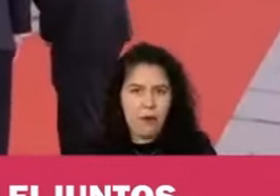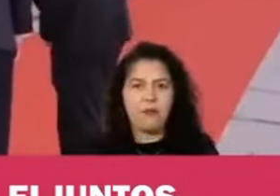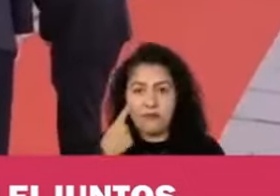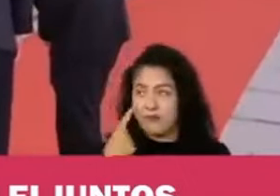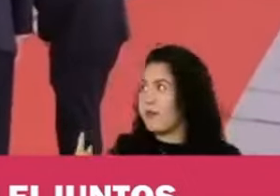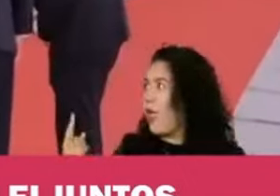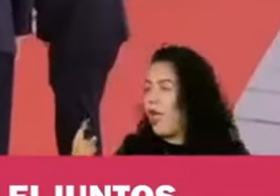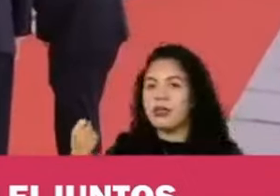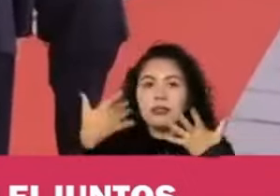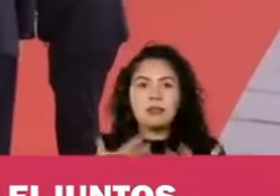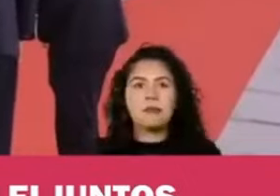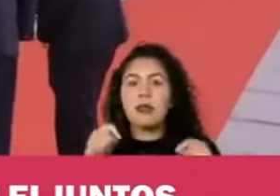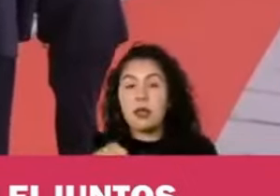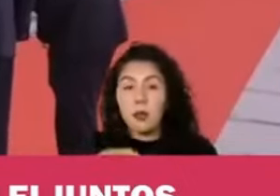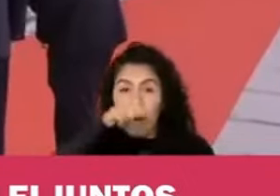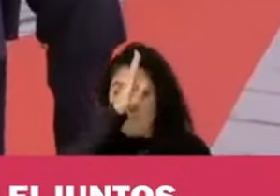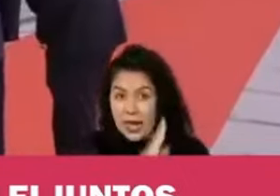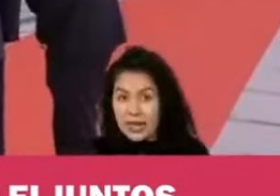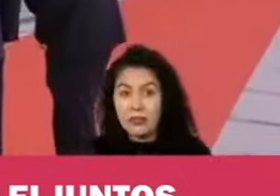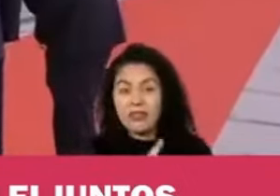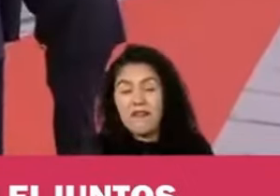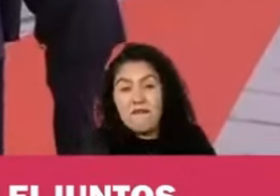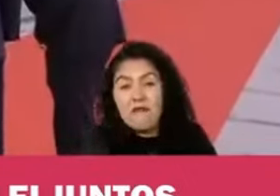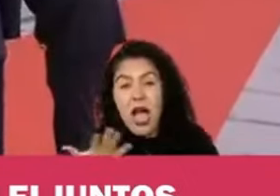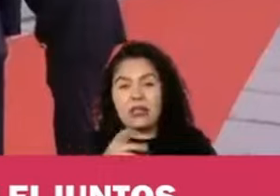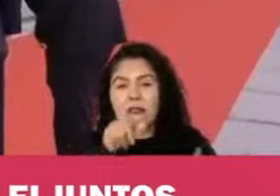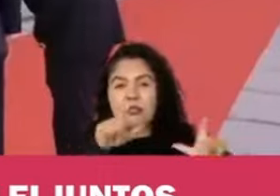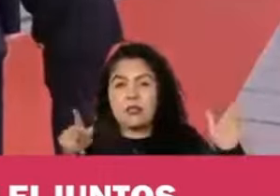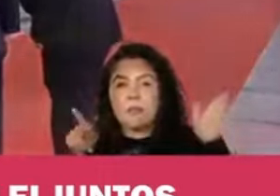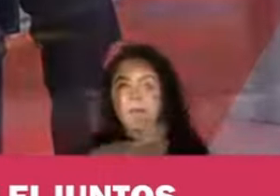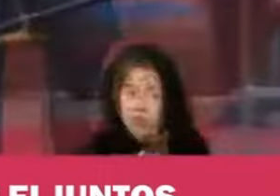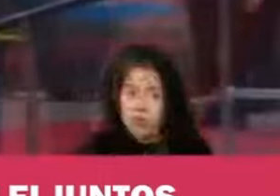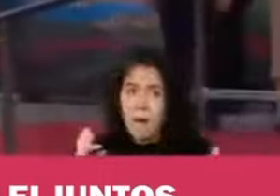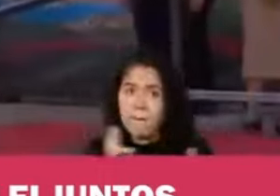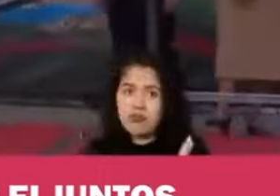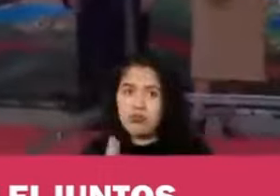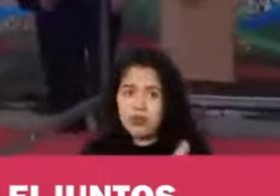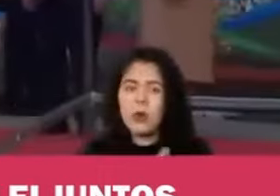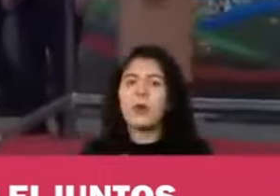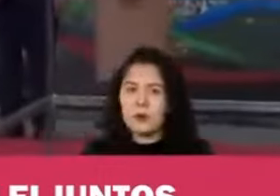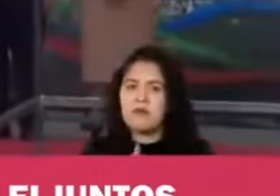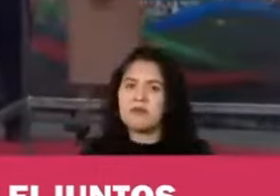O Stuker ali sempre, né? Passando pra lá e pra cá, tirando foto.